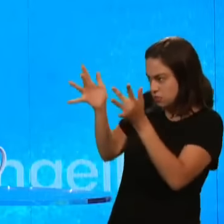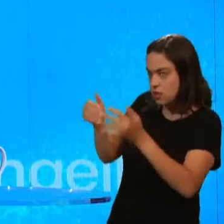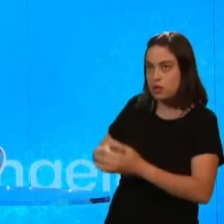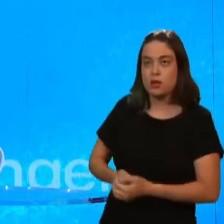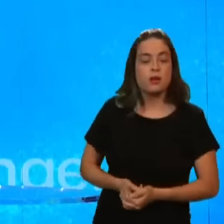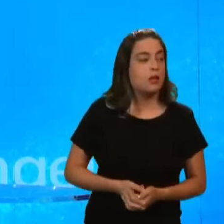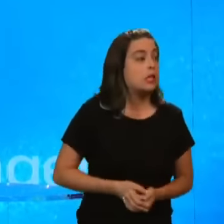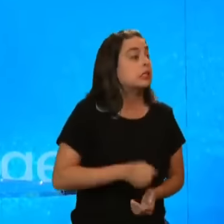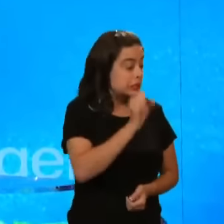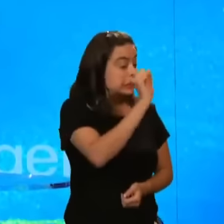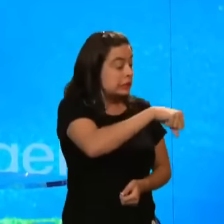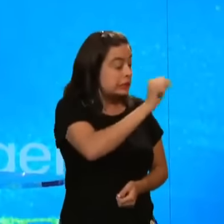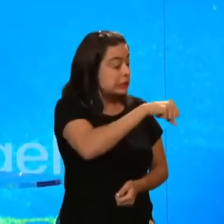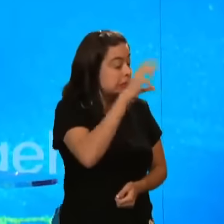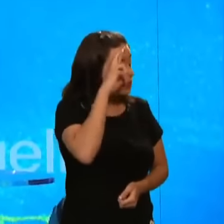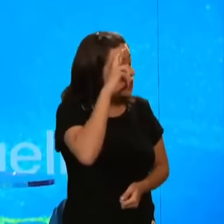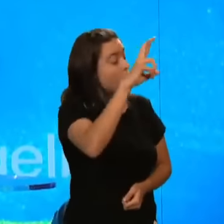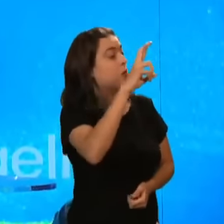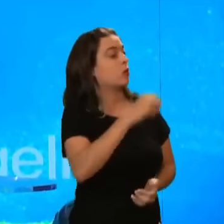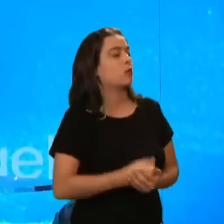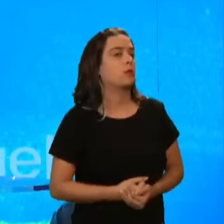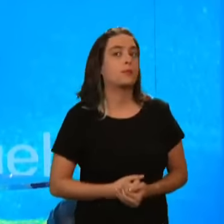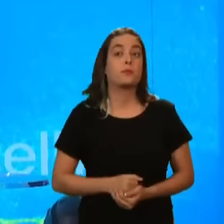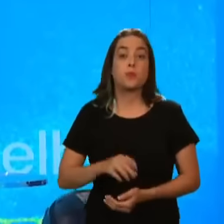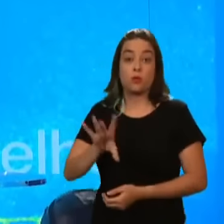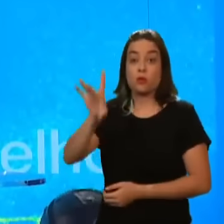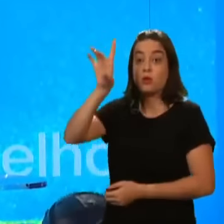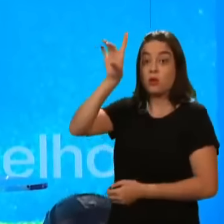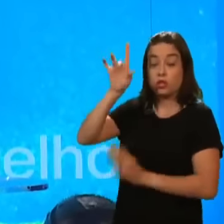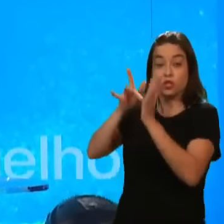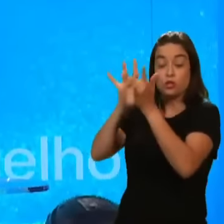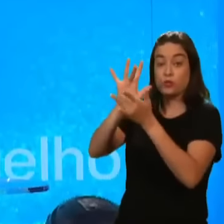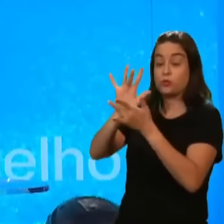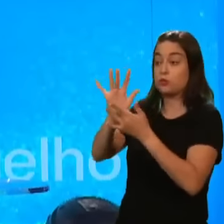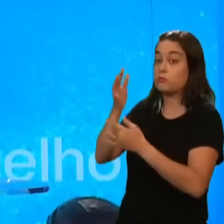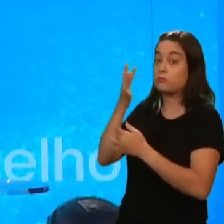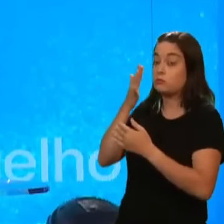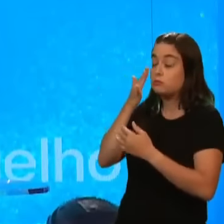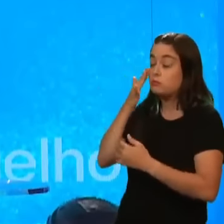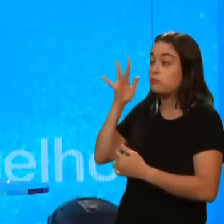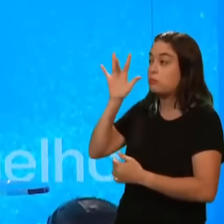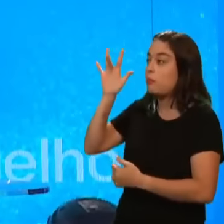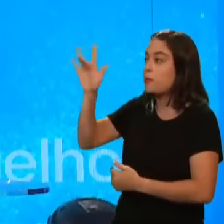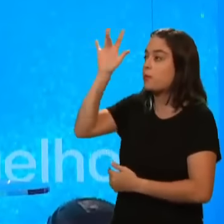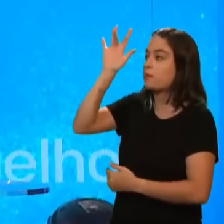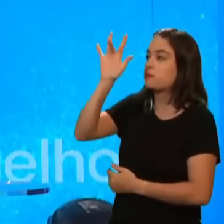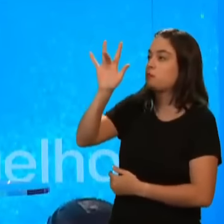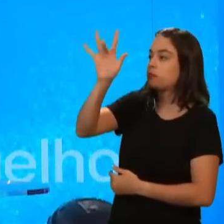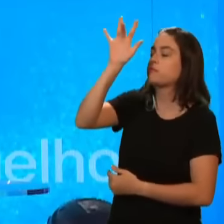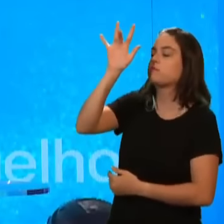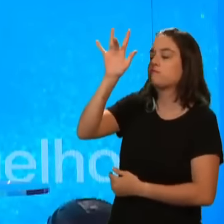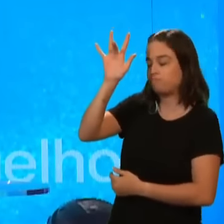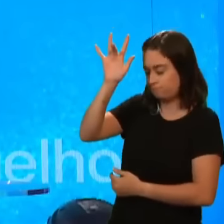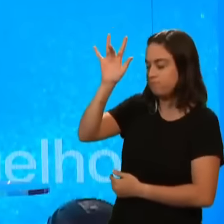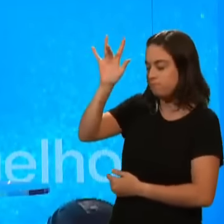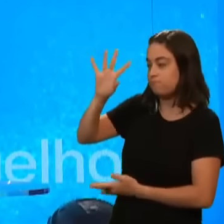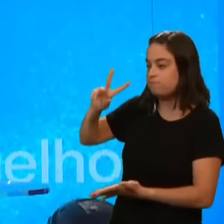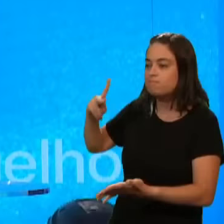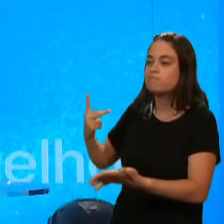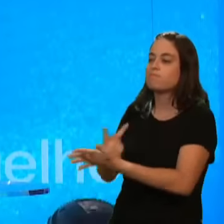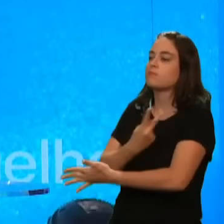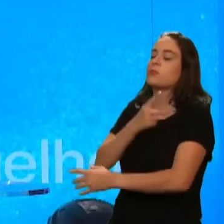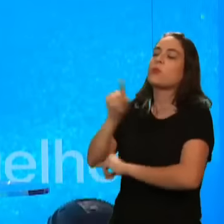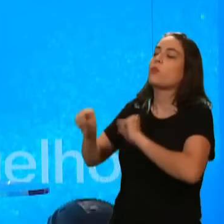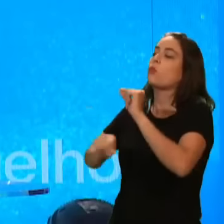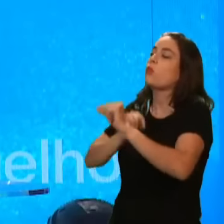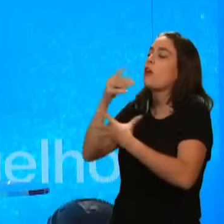responderam: sim, Senhor. E ele, tocando nos olhos deles, disse: sim. Disse: que seja feito